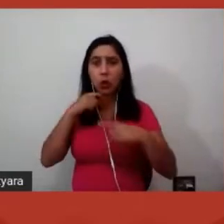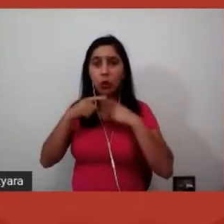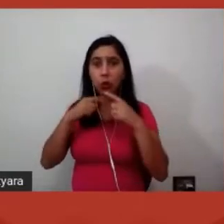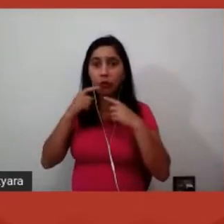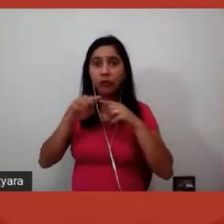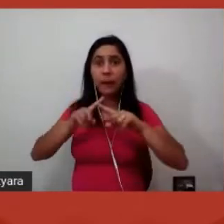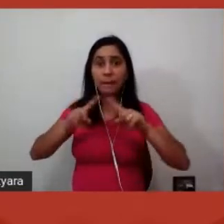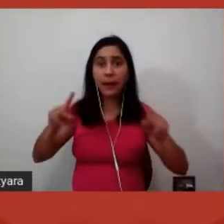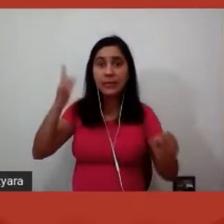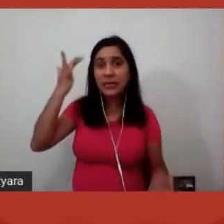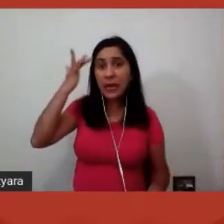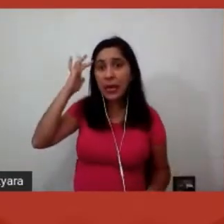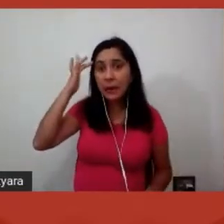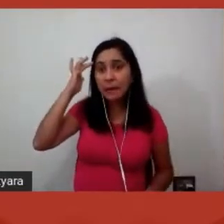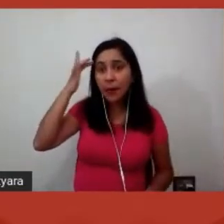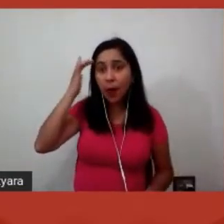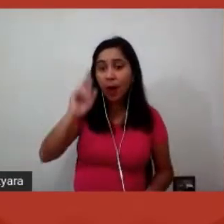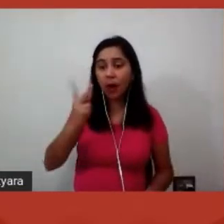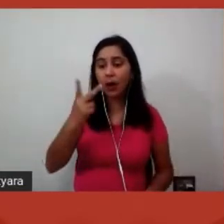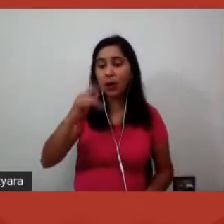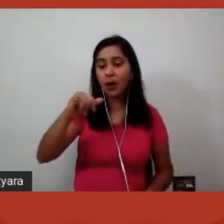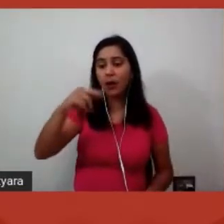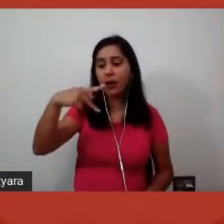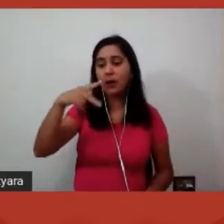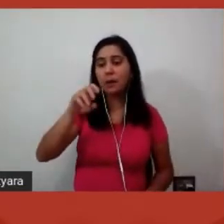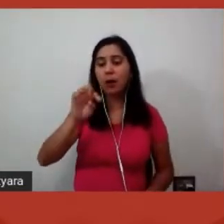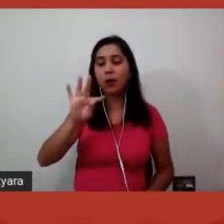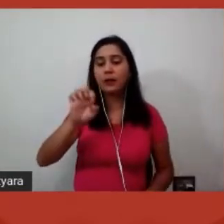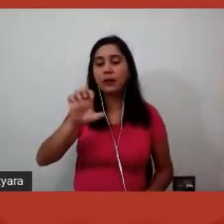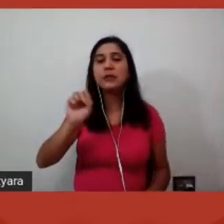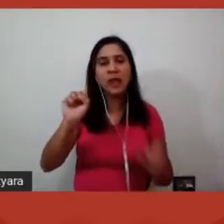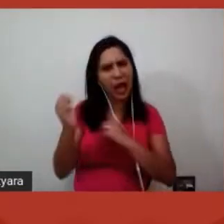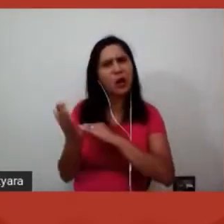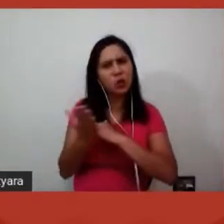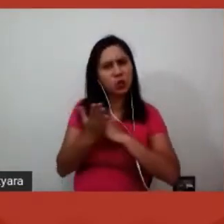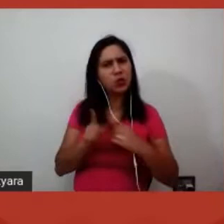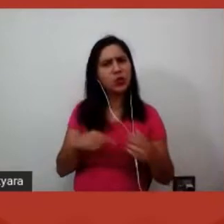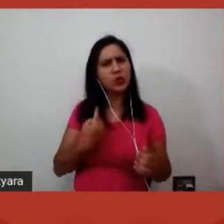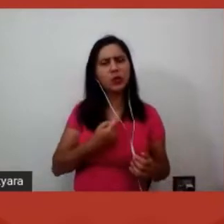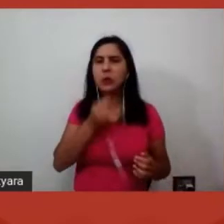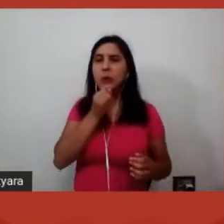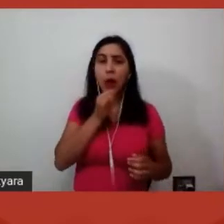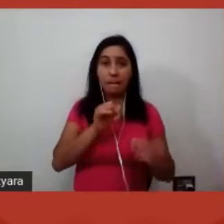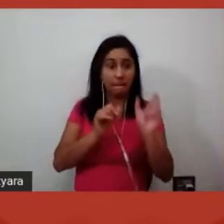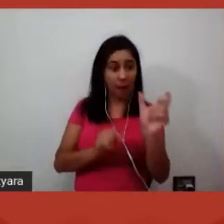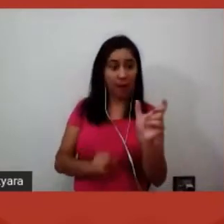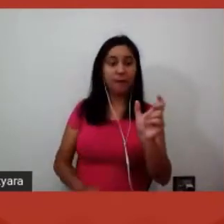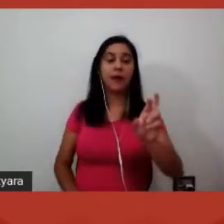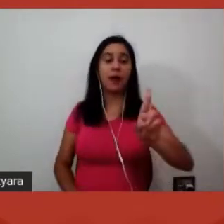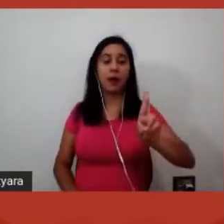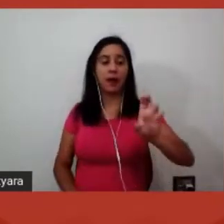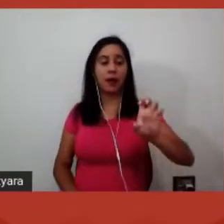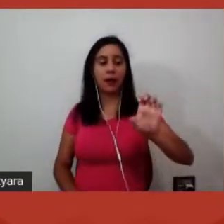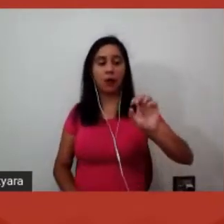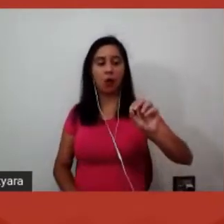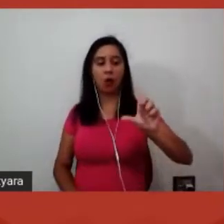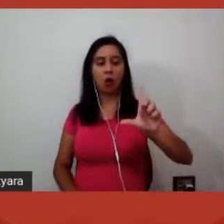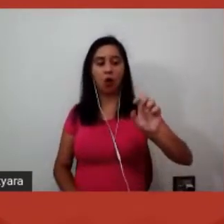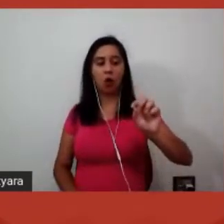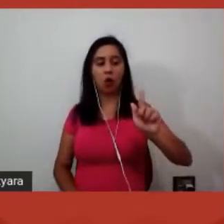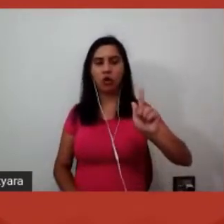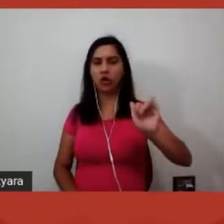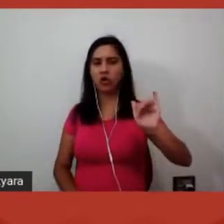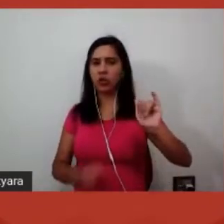nos ajudar, né? Assim, será? Então, assim, eu não sei o que é neurologia. O que será que é neurologia? Bom, essa talvez seja, né? Foi até colocada